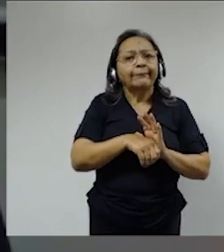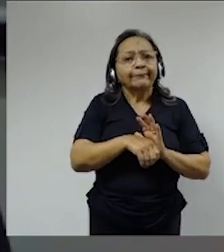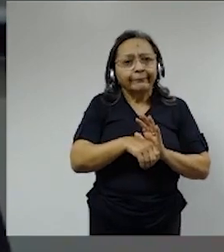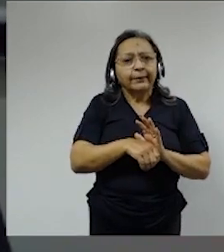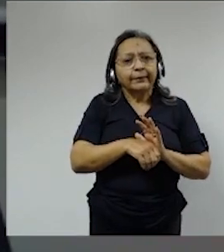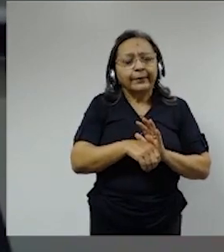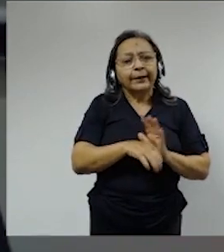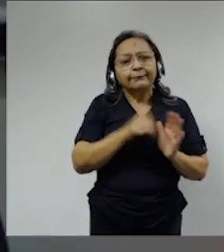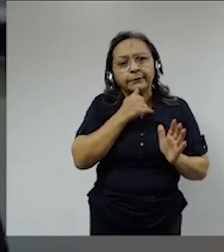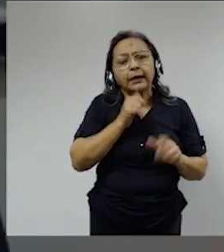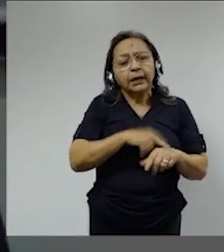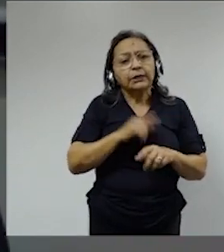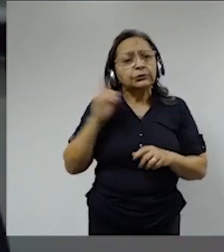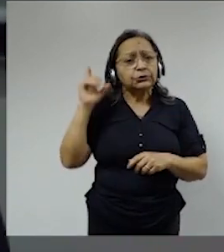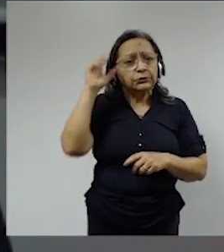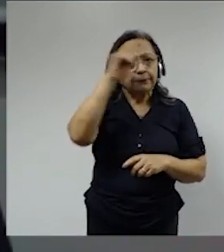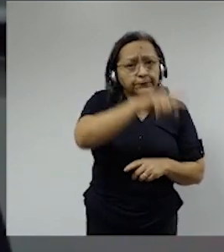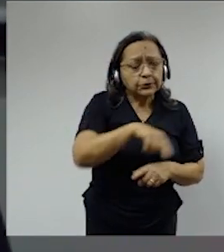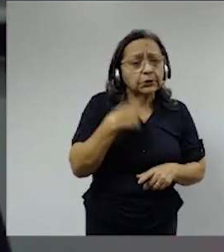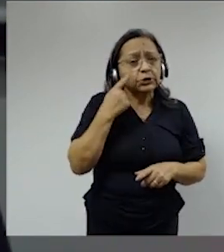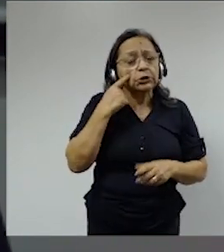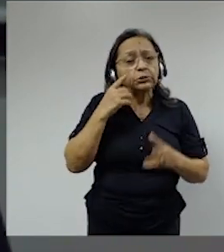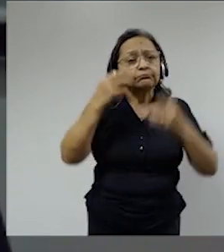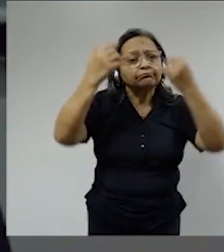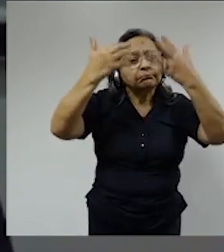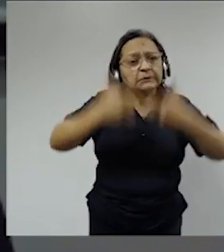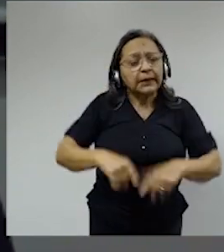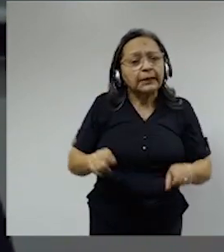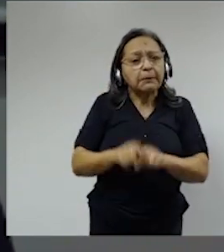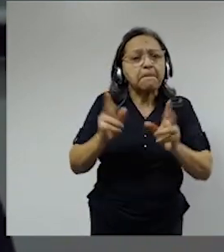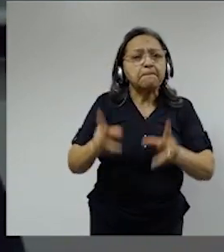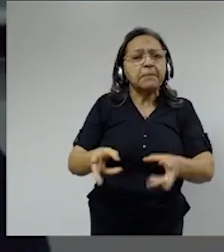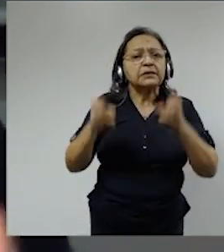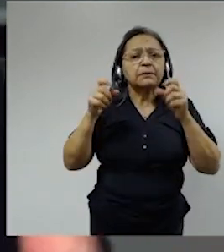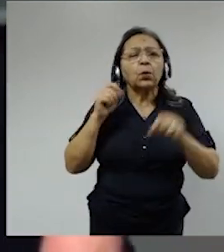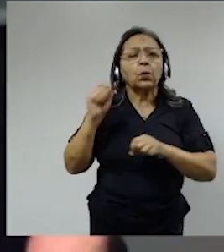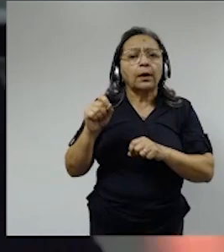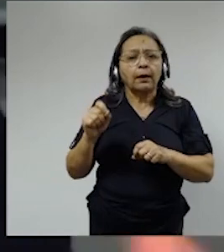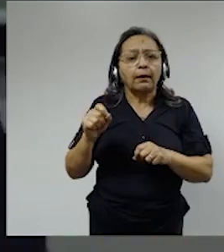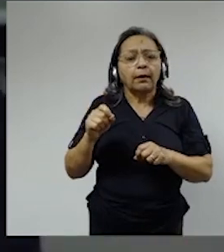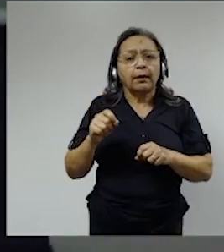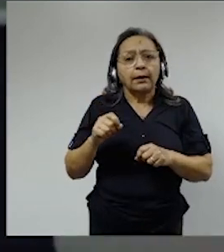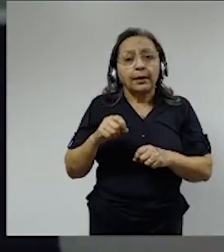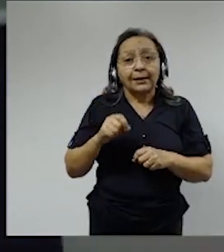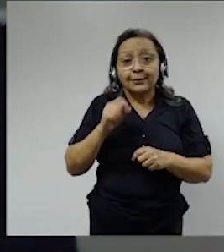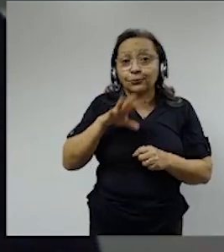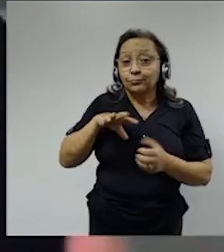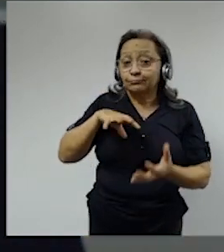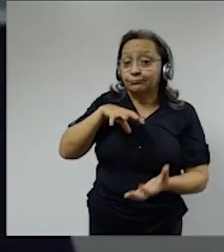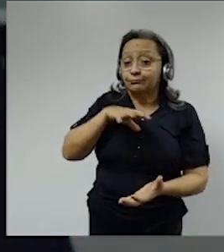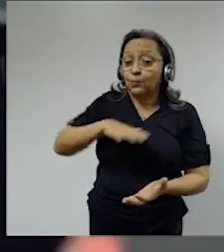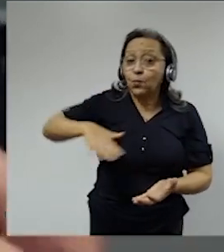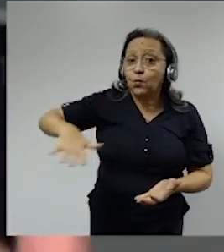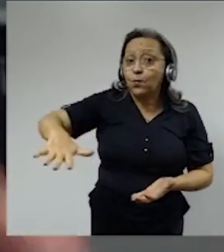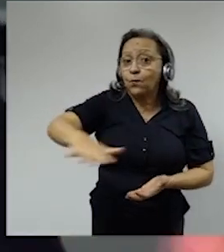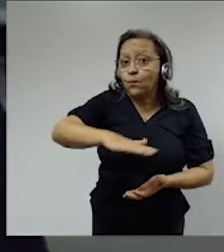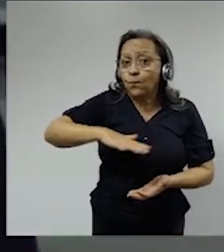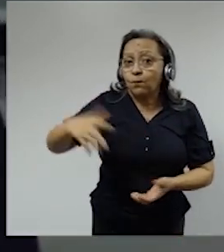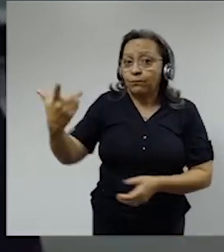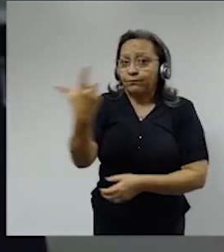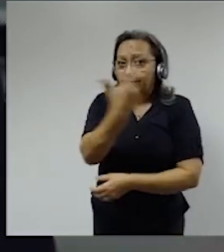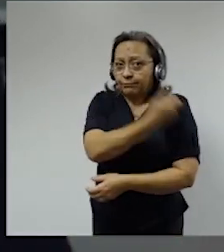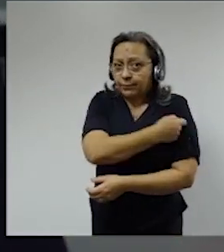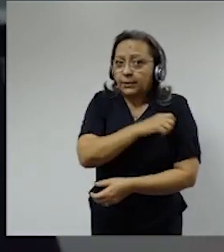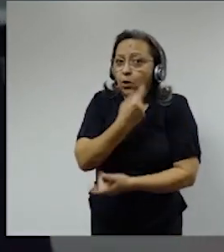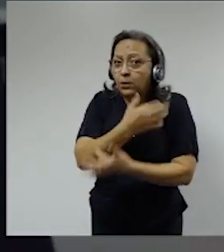difícil da gente perceber, que é o seguinte: há uma coisa no mundo das vacinas chamada externalidade positiva.